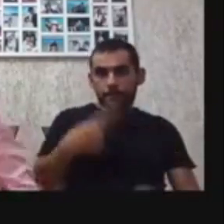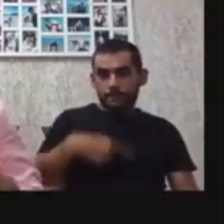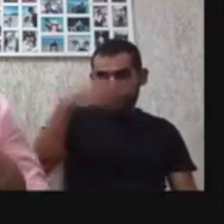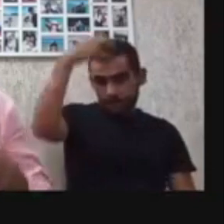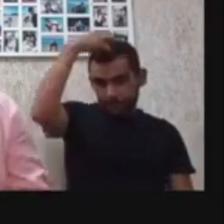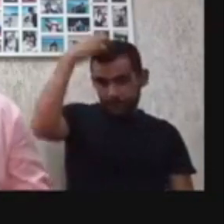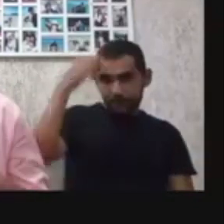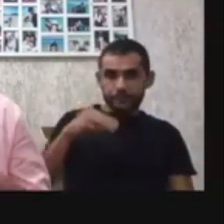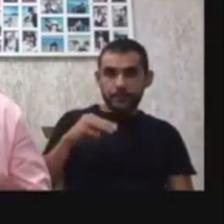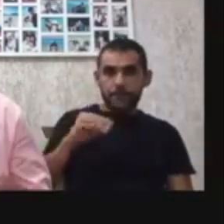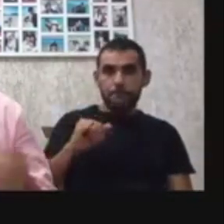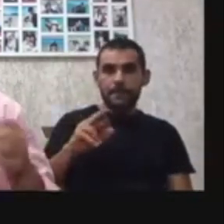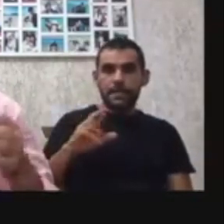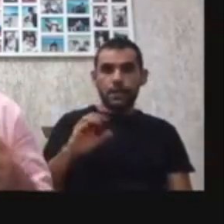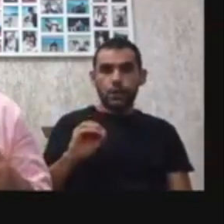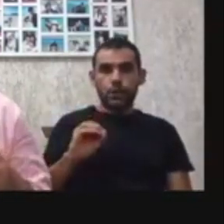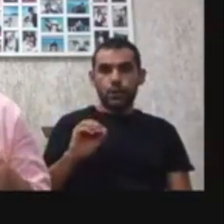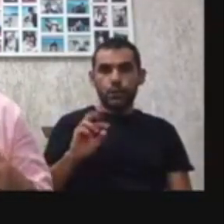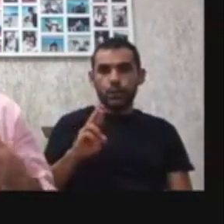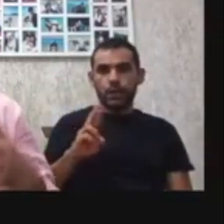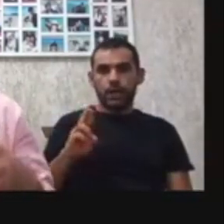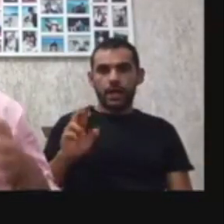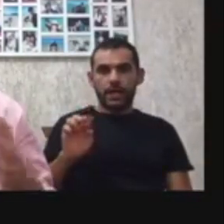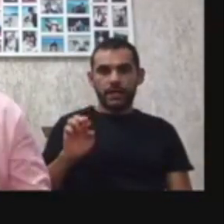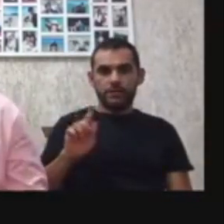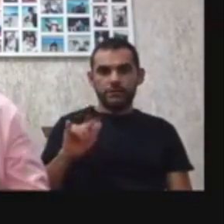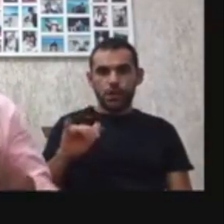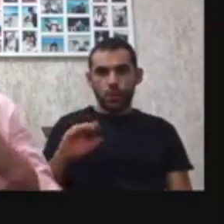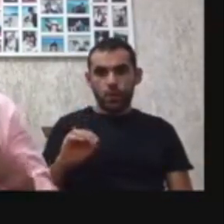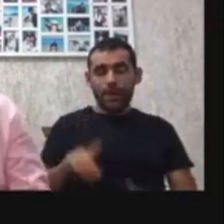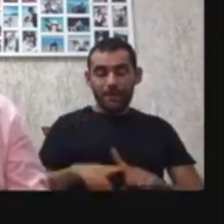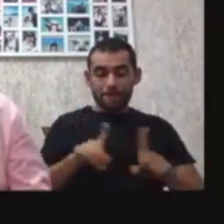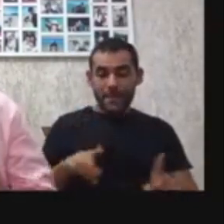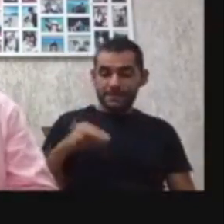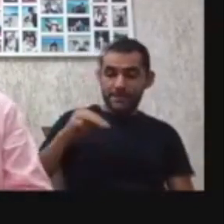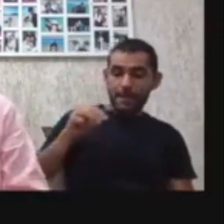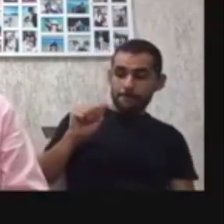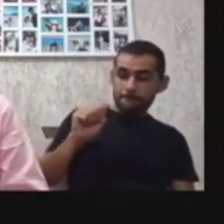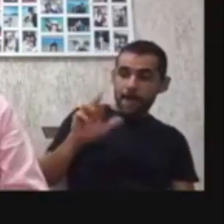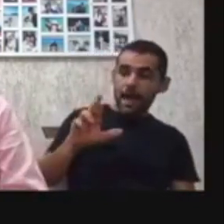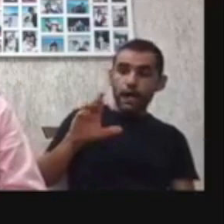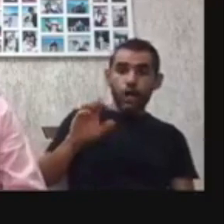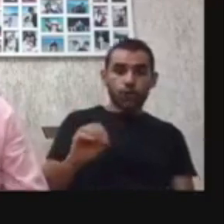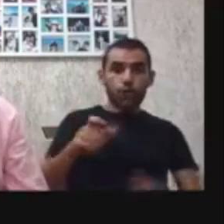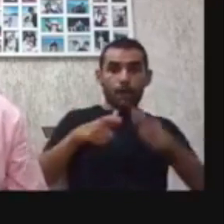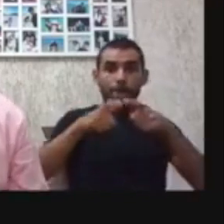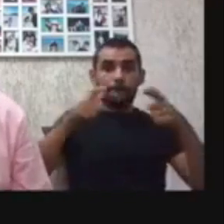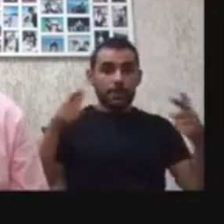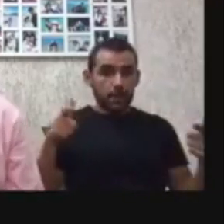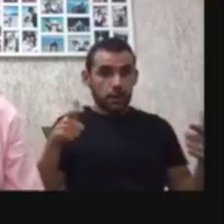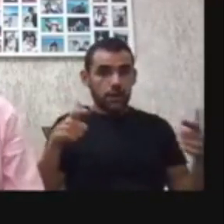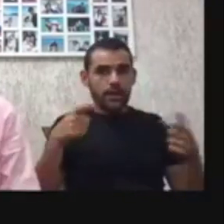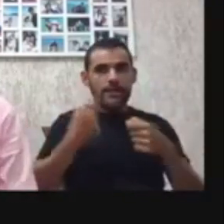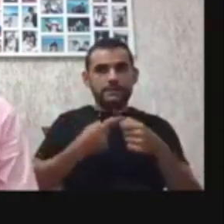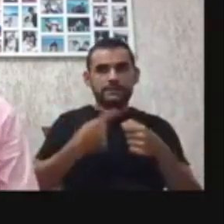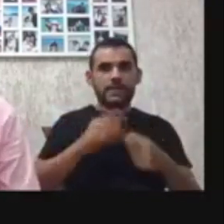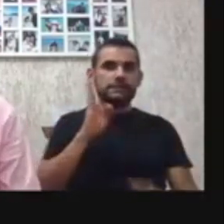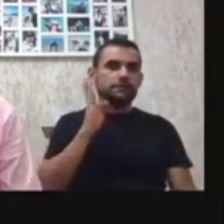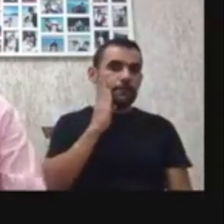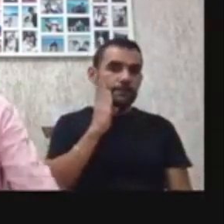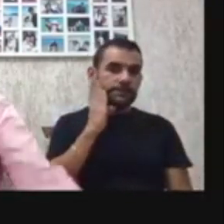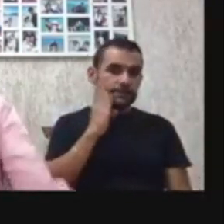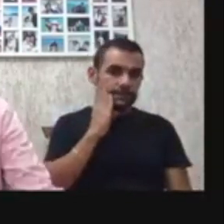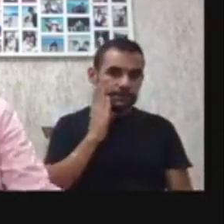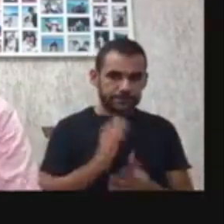é micro-região. A certo. Nossa macro-região, a gerência da nossa região, é a cidade de Barbacena.